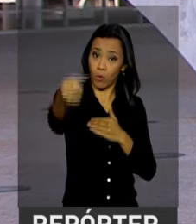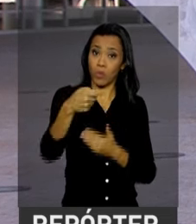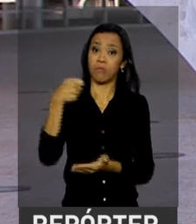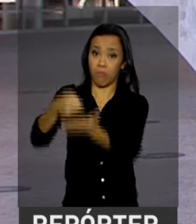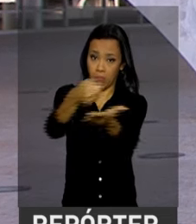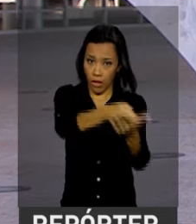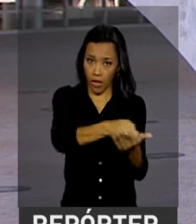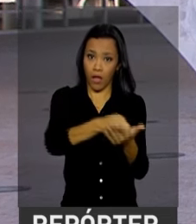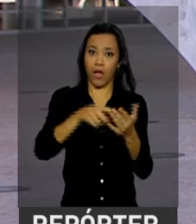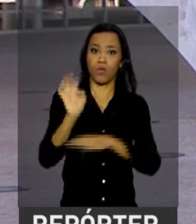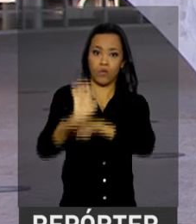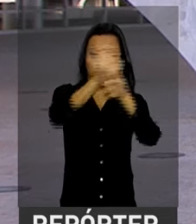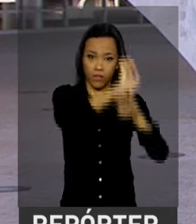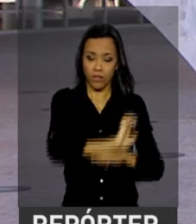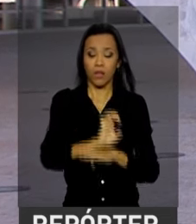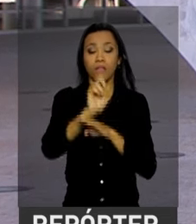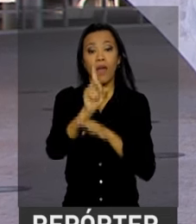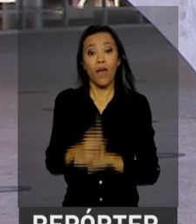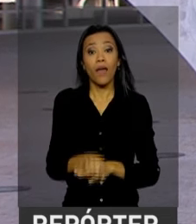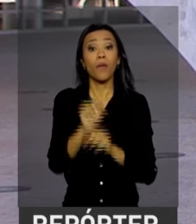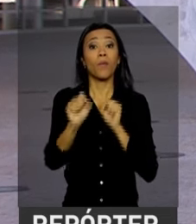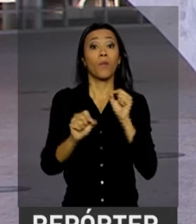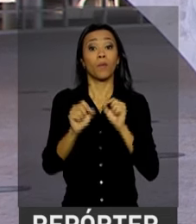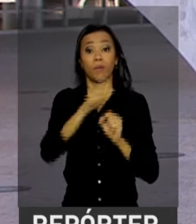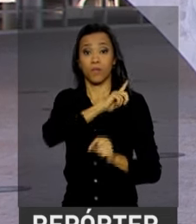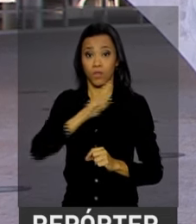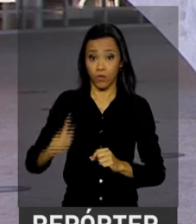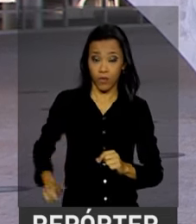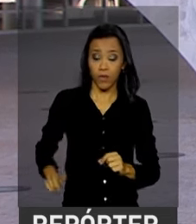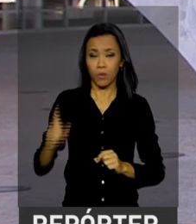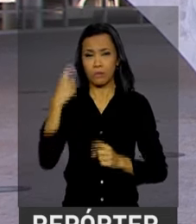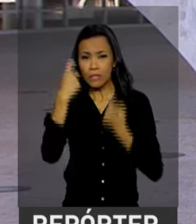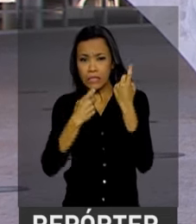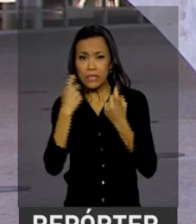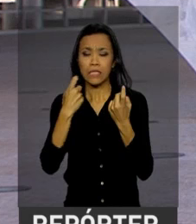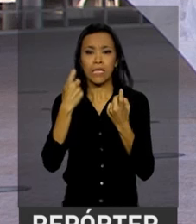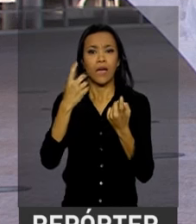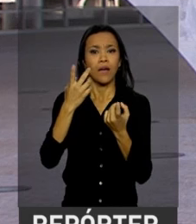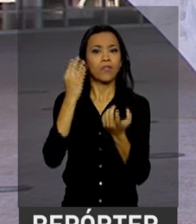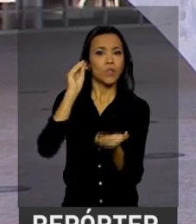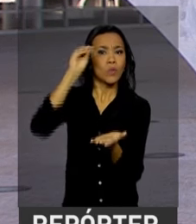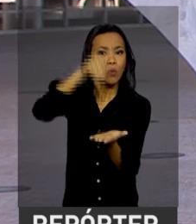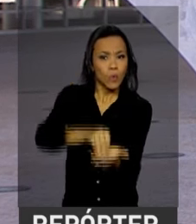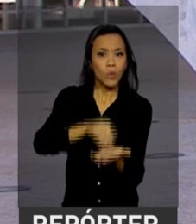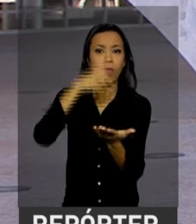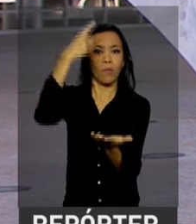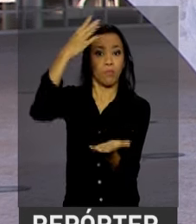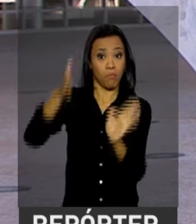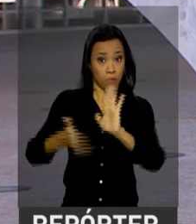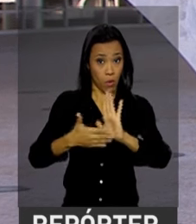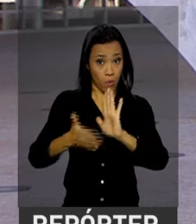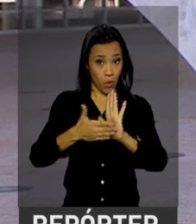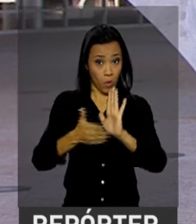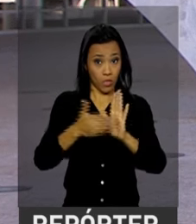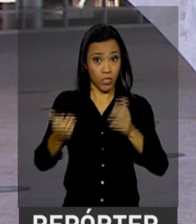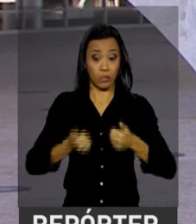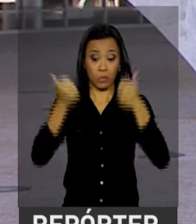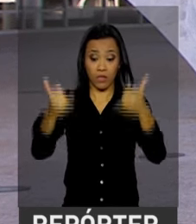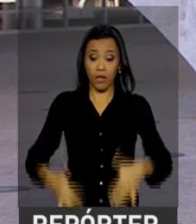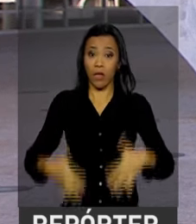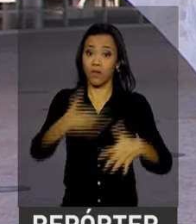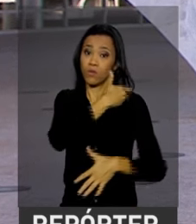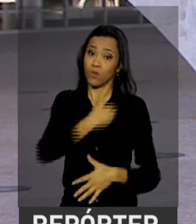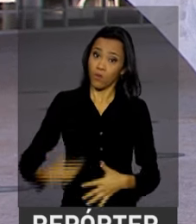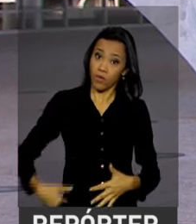A contrapartida dos governadores é a inclusão dos estados na proposta de limitação dos gastos públicos, esse projeto que a gente